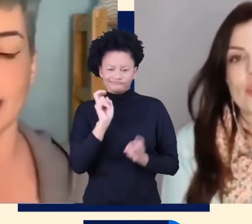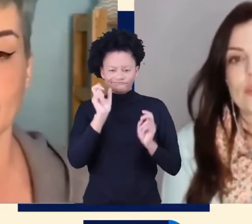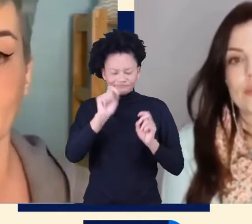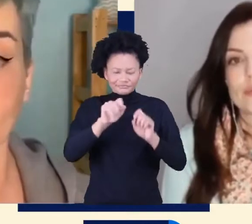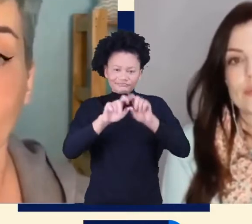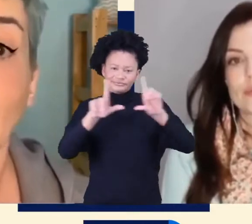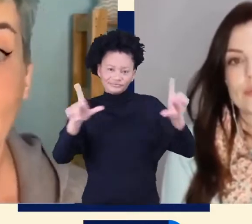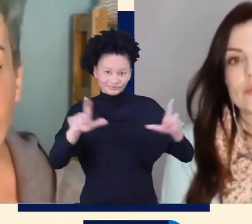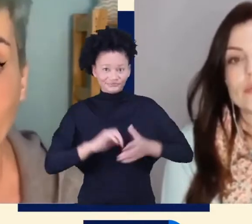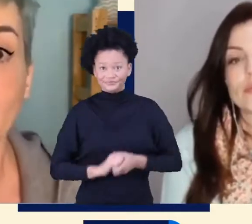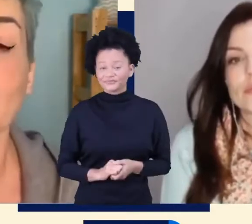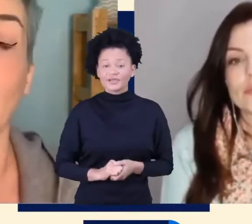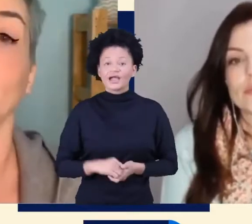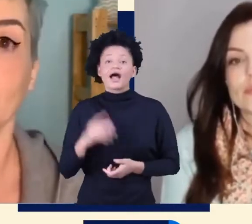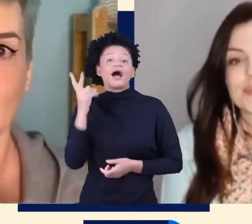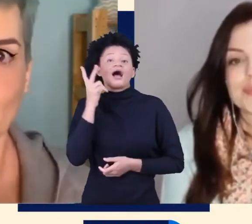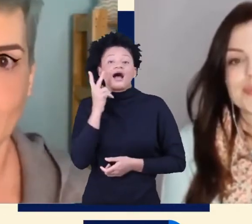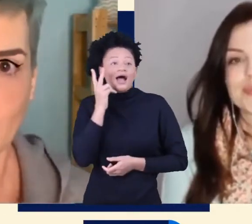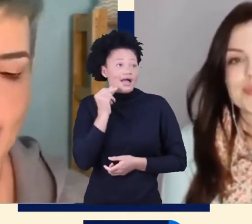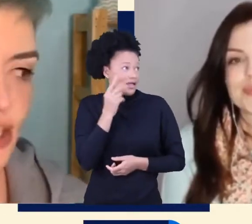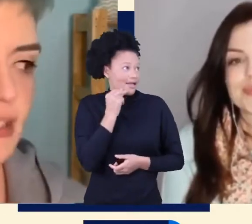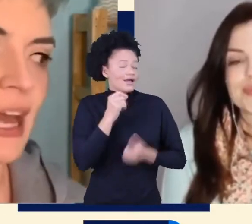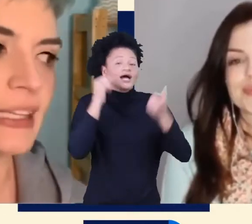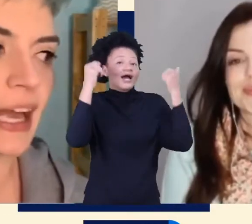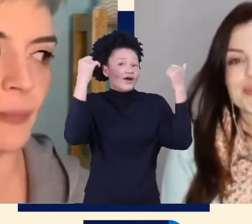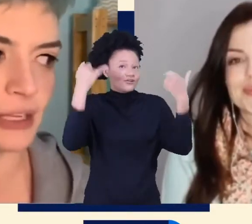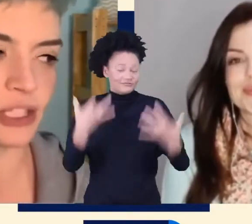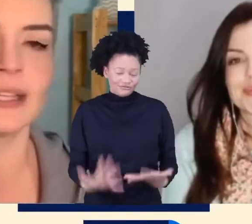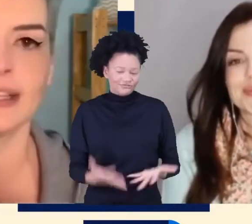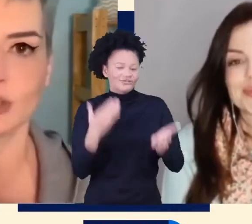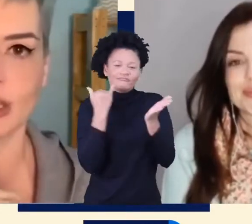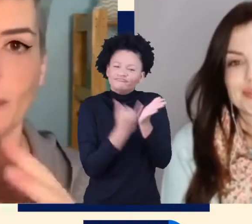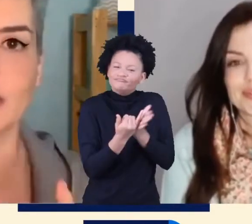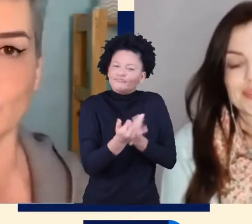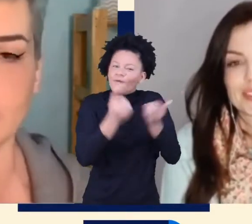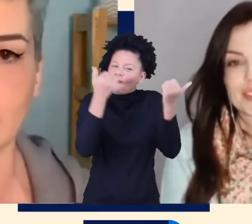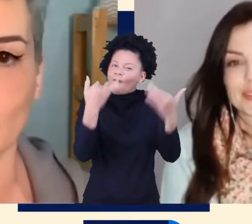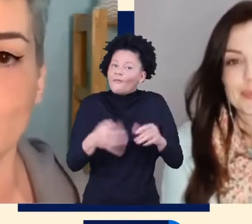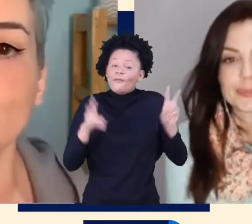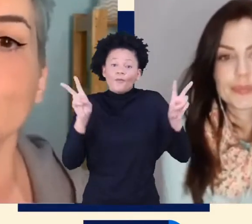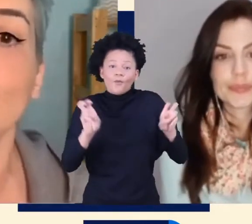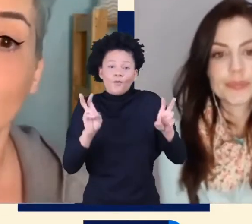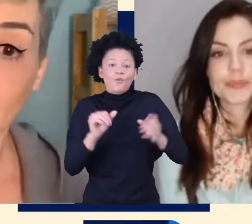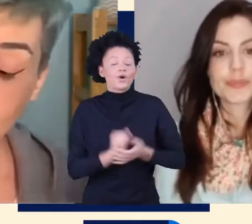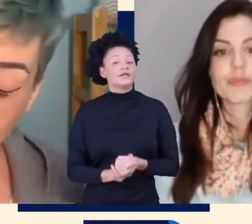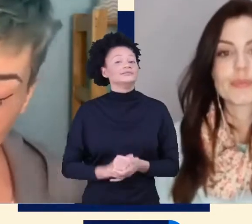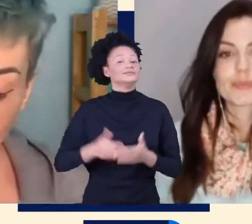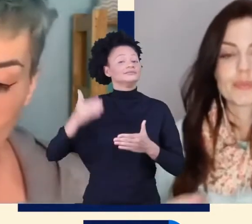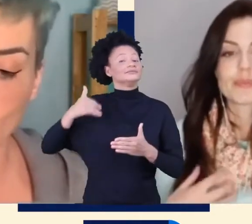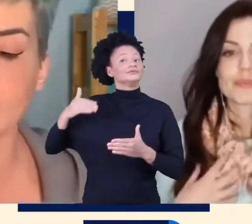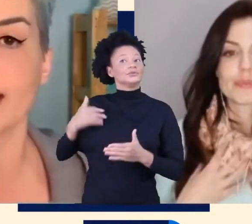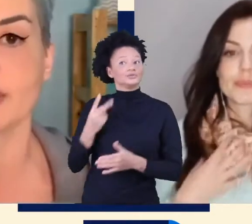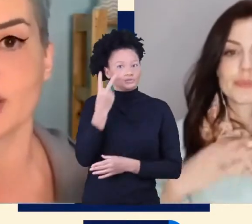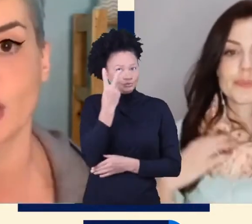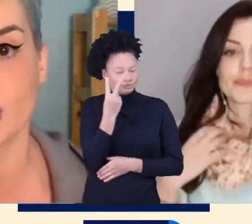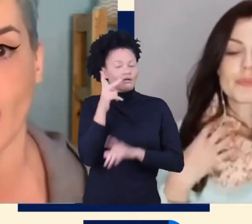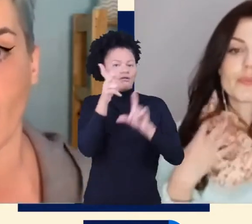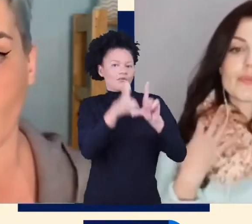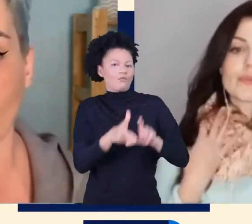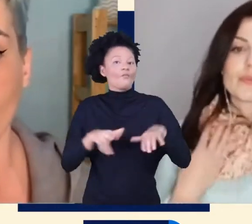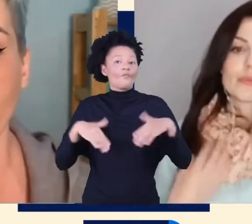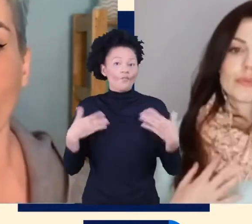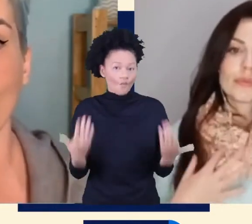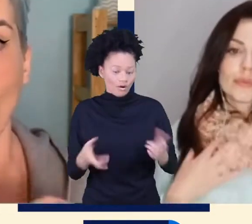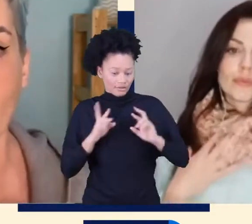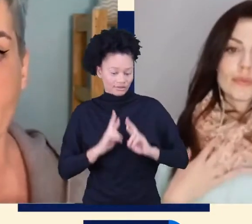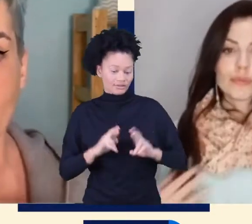vocês saberem. Então, vamos lá. Carol já deu já deu uma introduzida no assunto. Nas últimas 2 lives, a